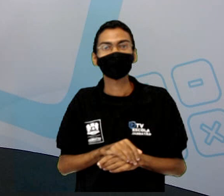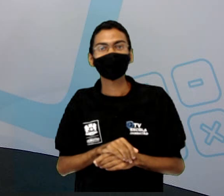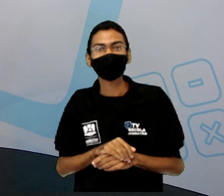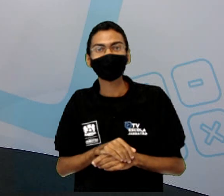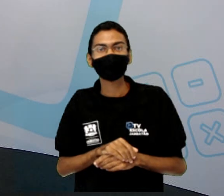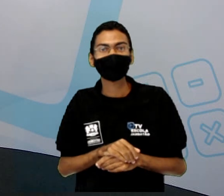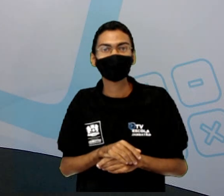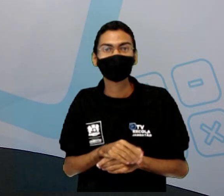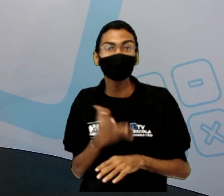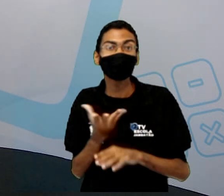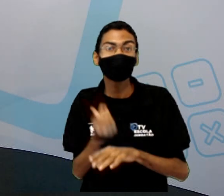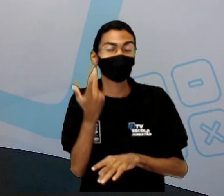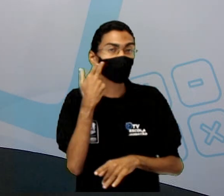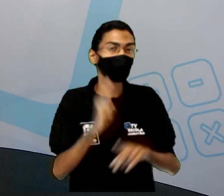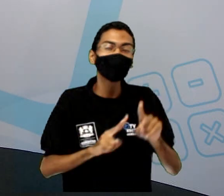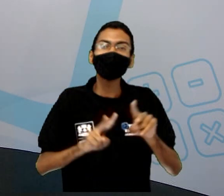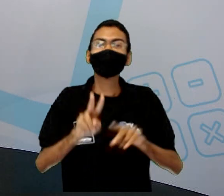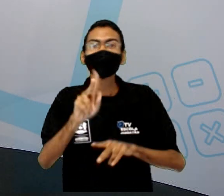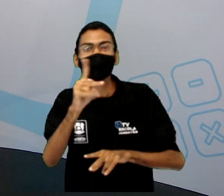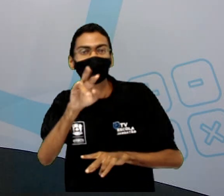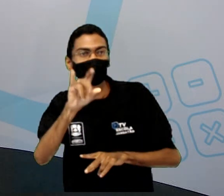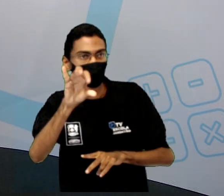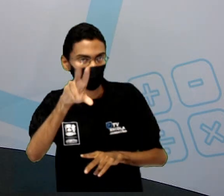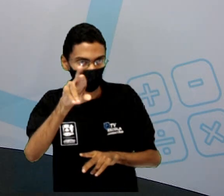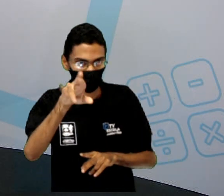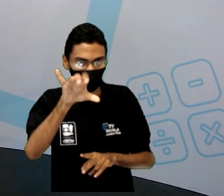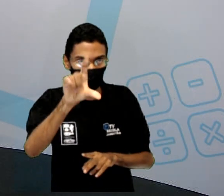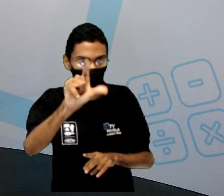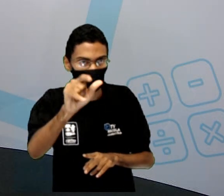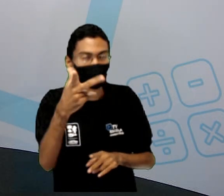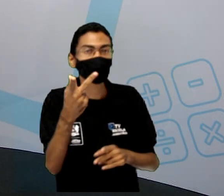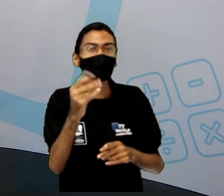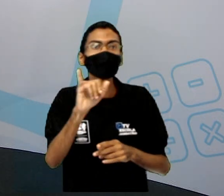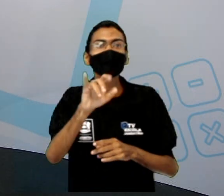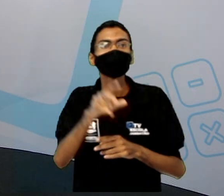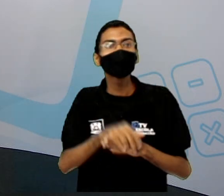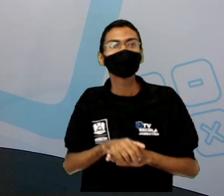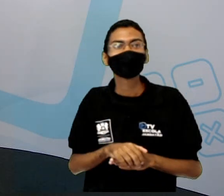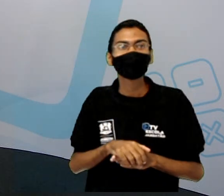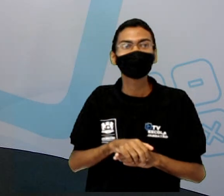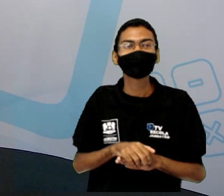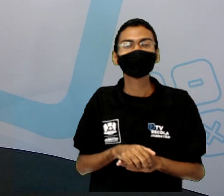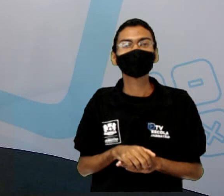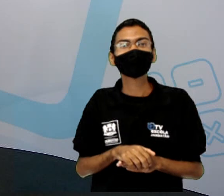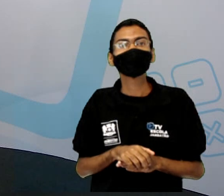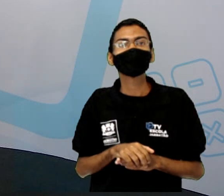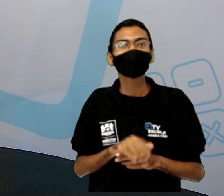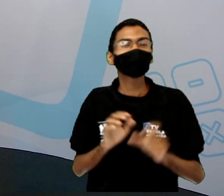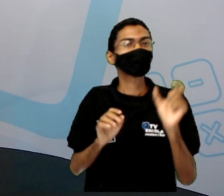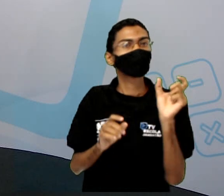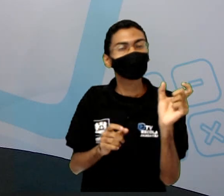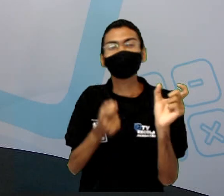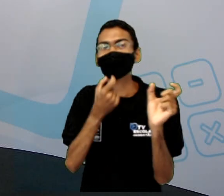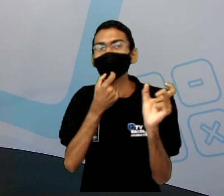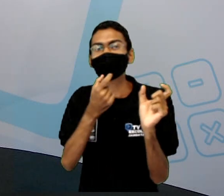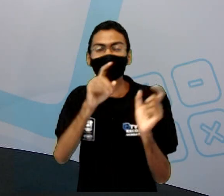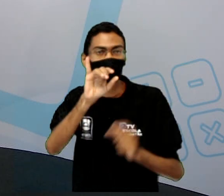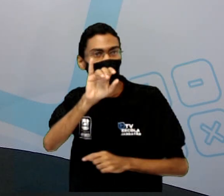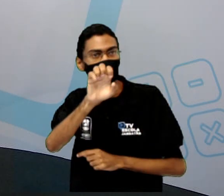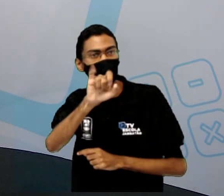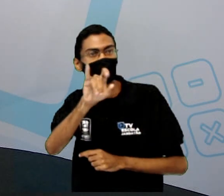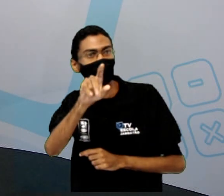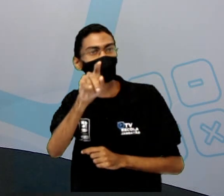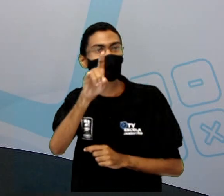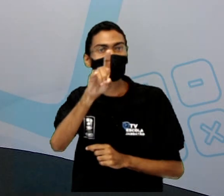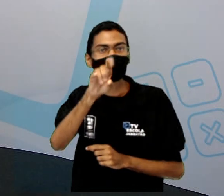plural, seja ele o pronome, we, nós, they, eles,